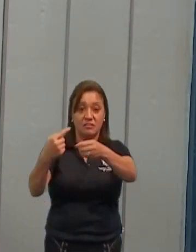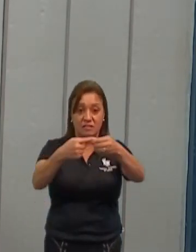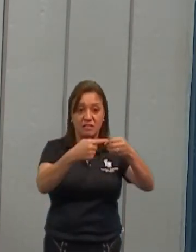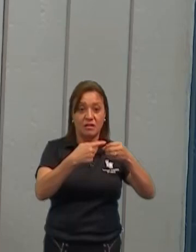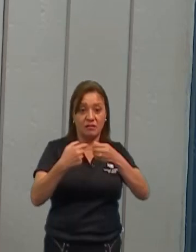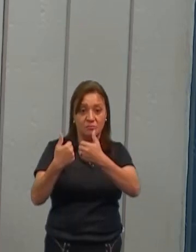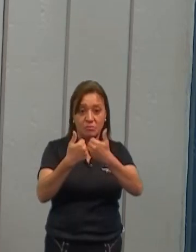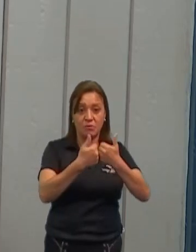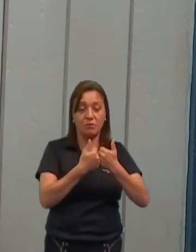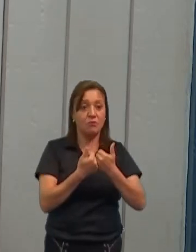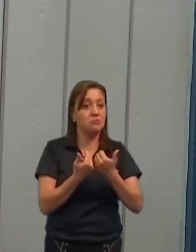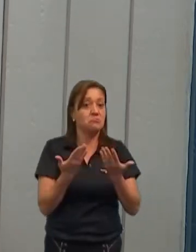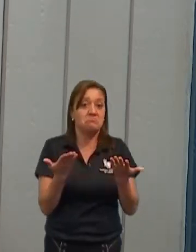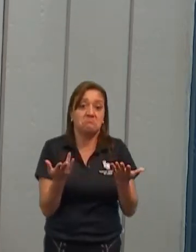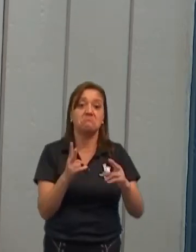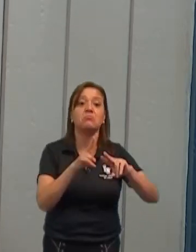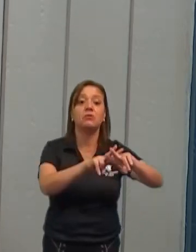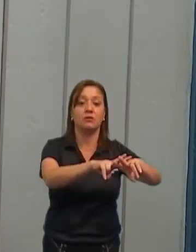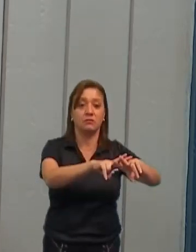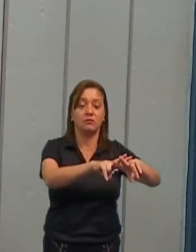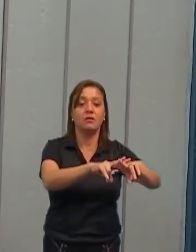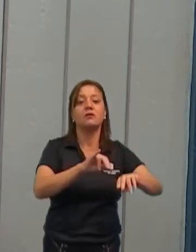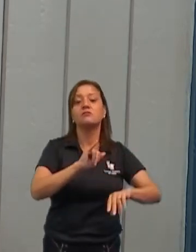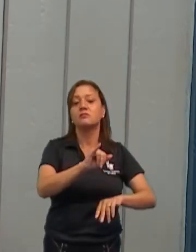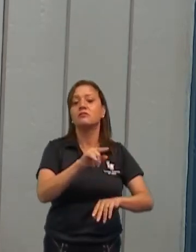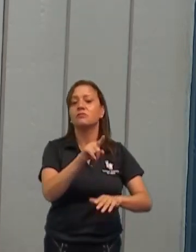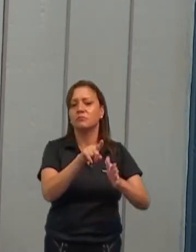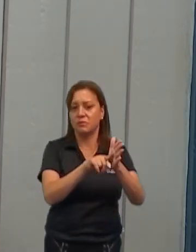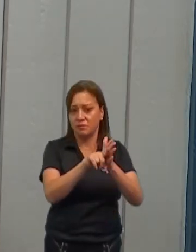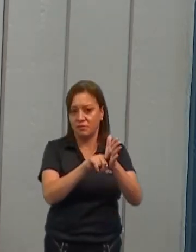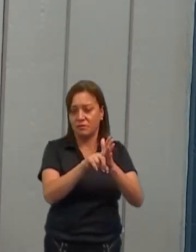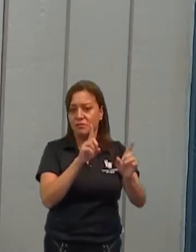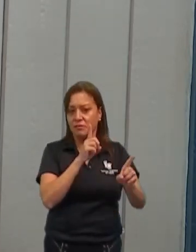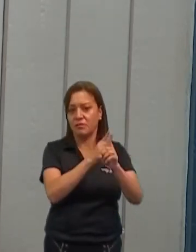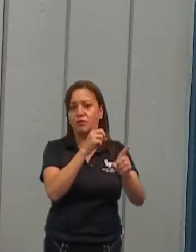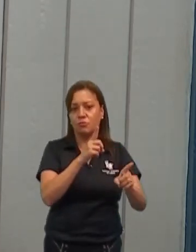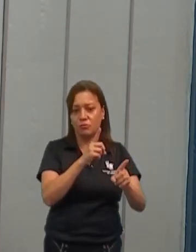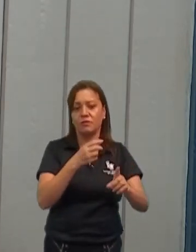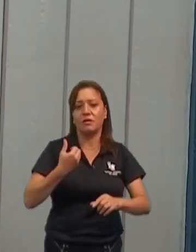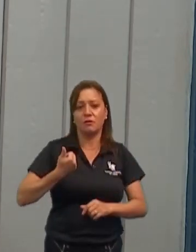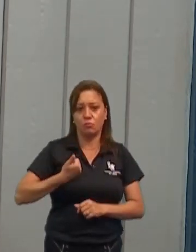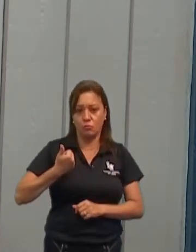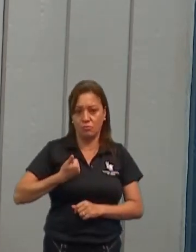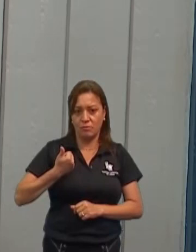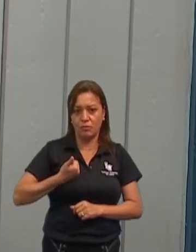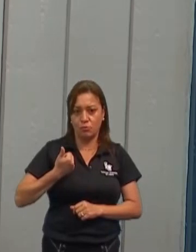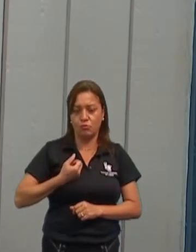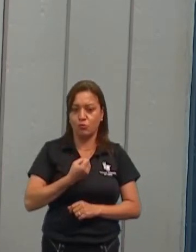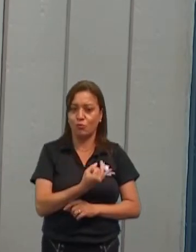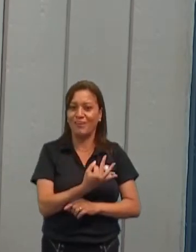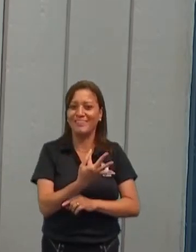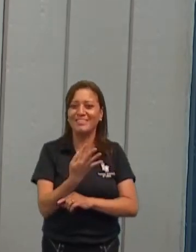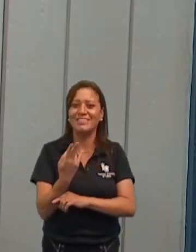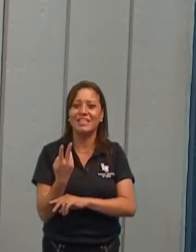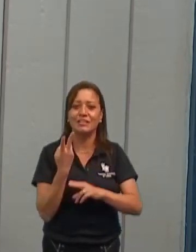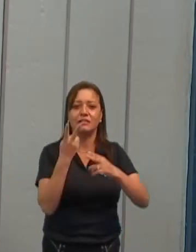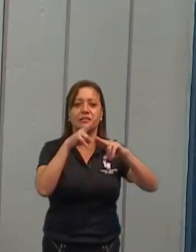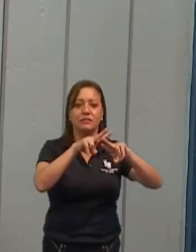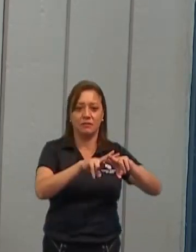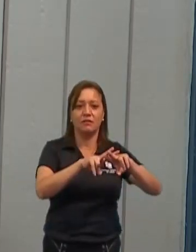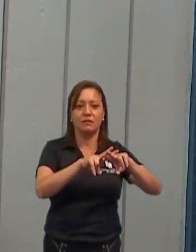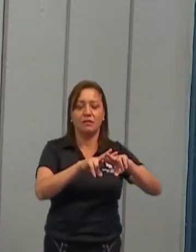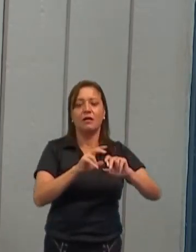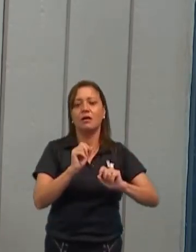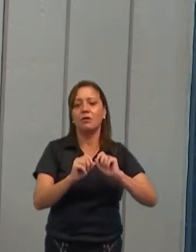armas, fuzil, ninguém porque se mexer nesses números, vão ver que o CAC não tem nada a ver com isso. Então, para se criar as narrativas,